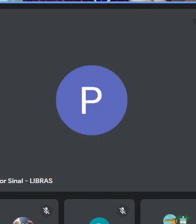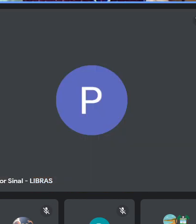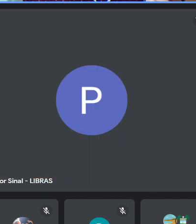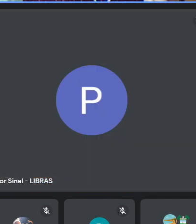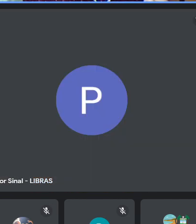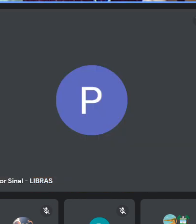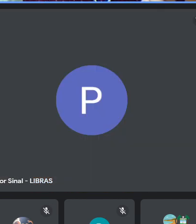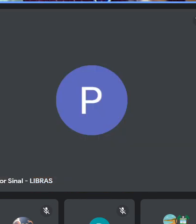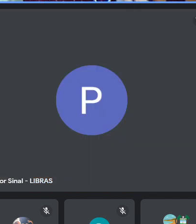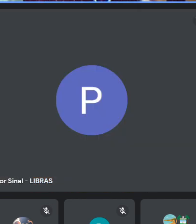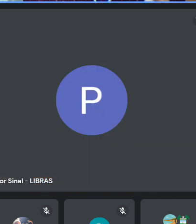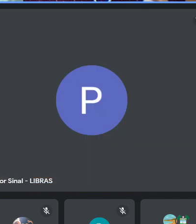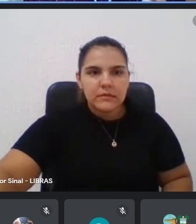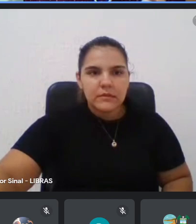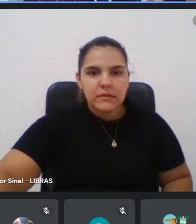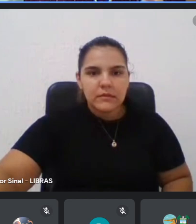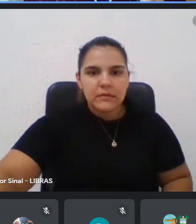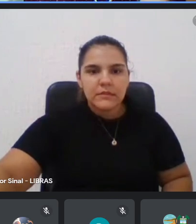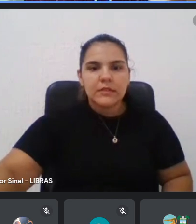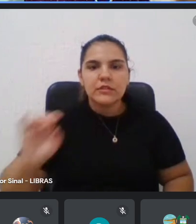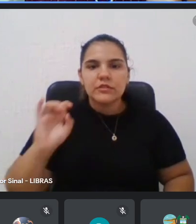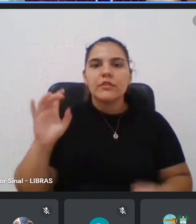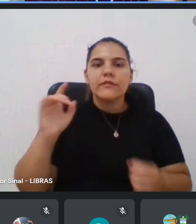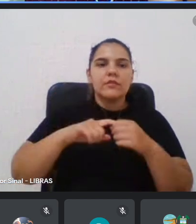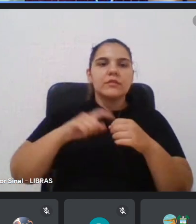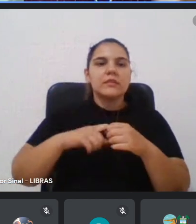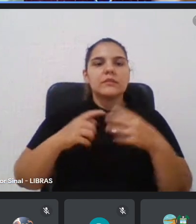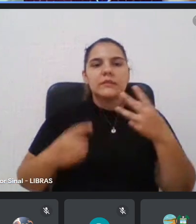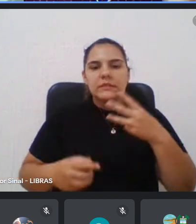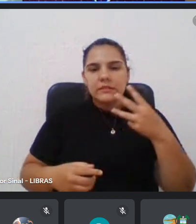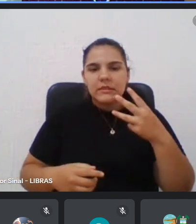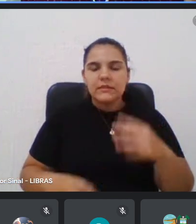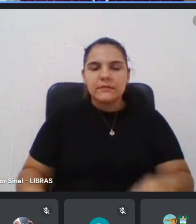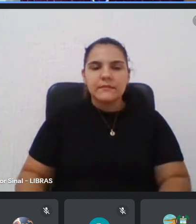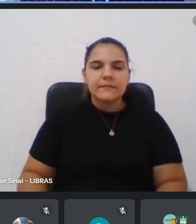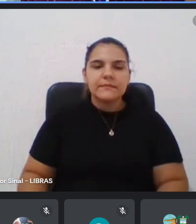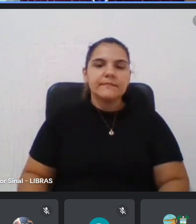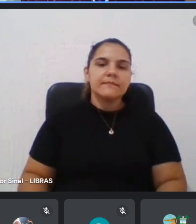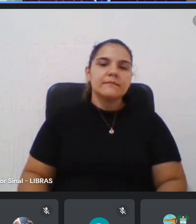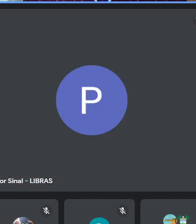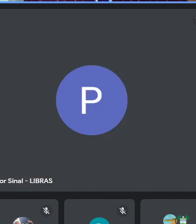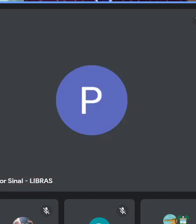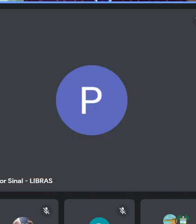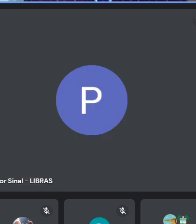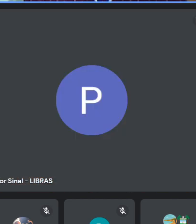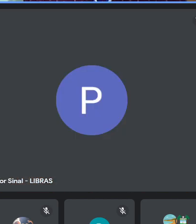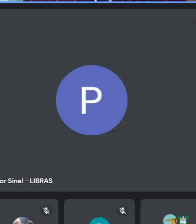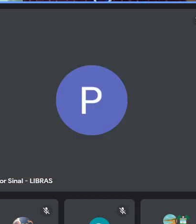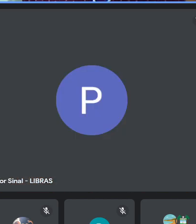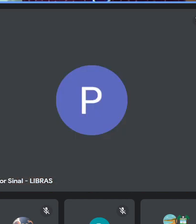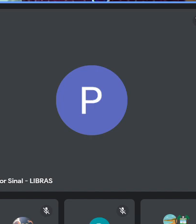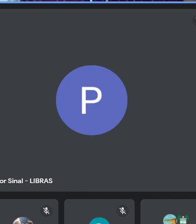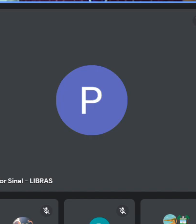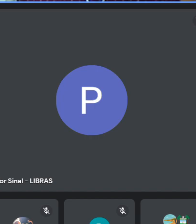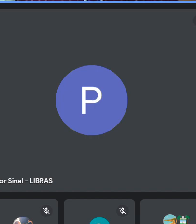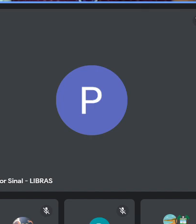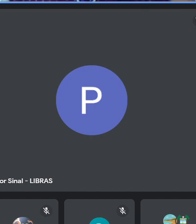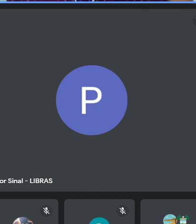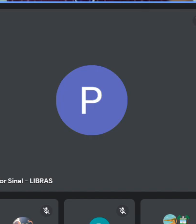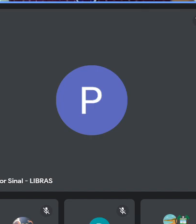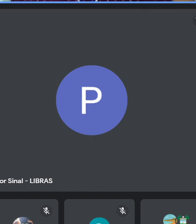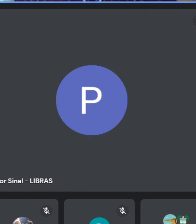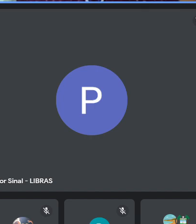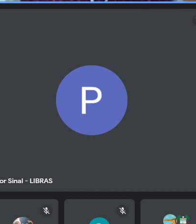só voltando, desculpa, volta ali no terceiro, porque é aí também que está, de memória, preservação e digitalização de obras ou acervos